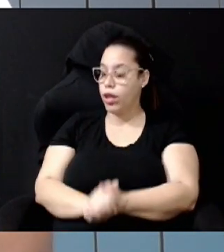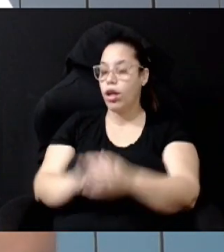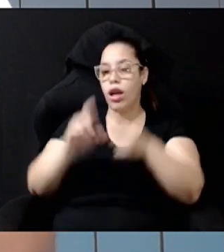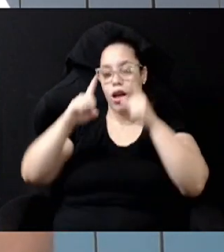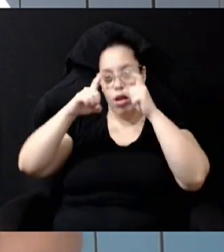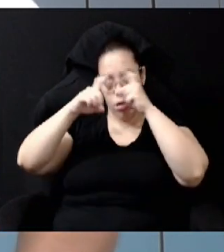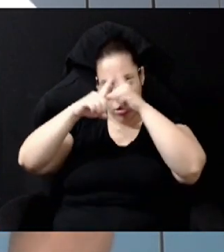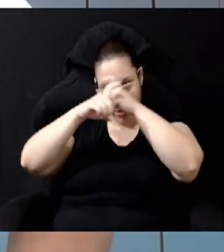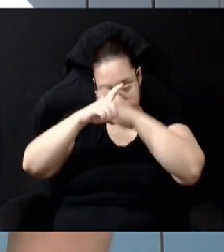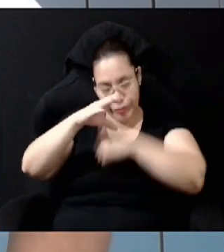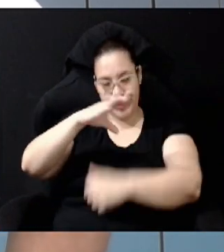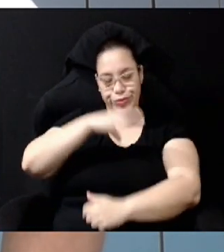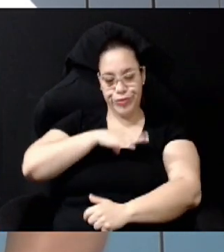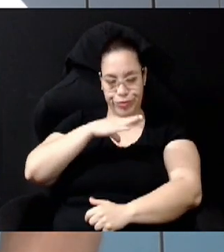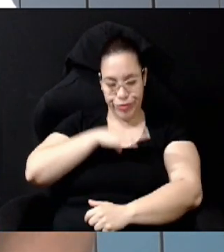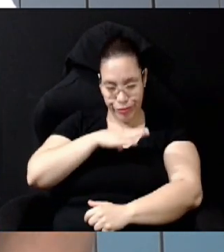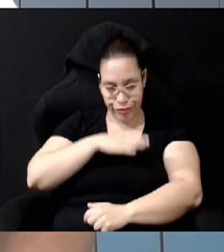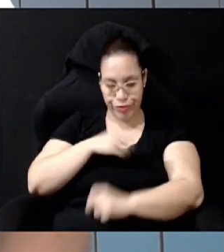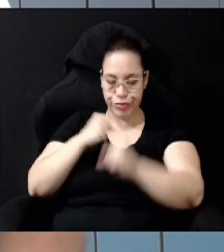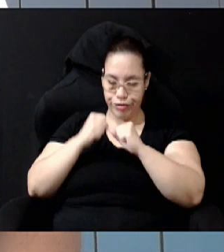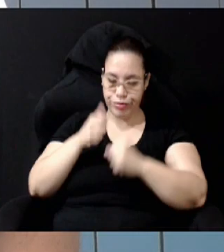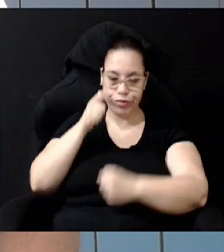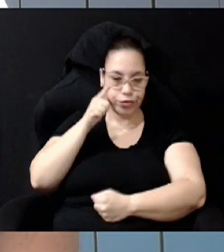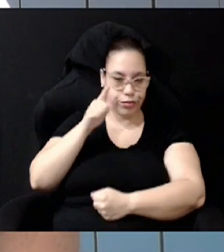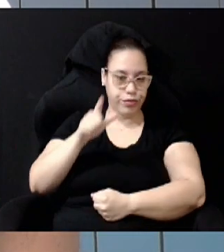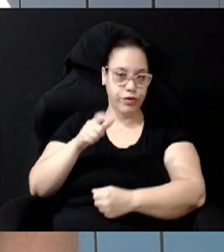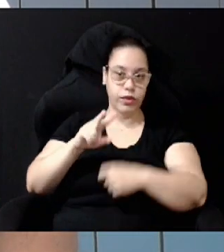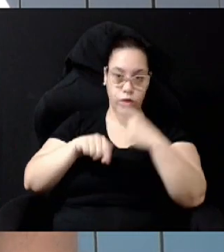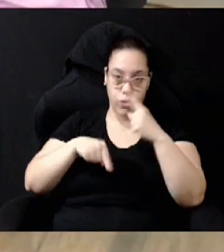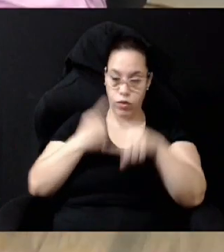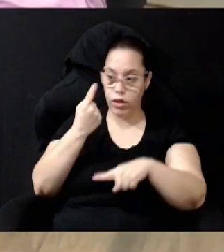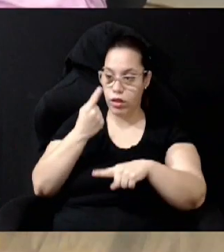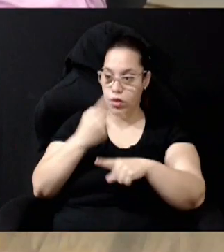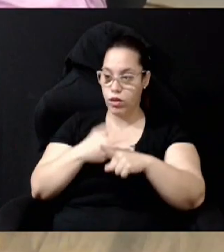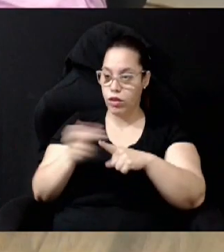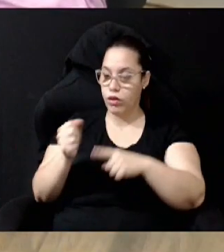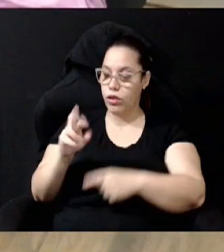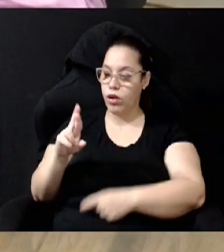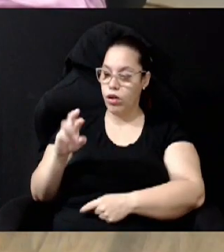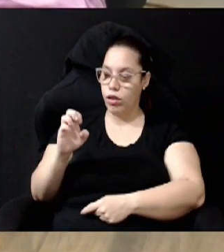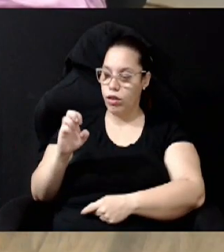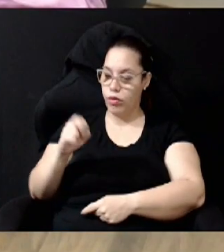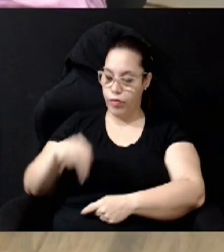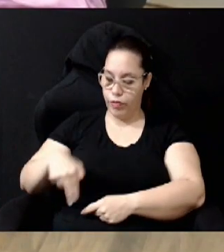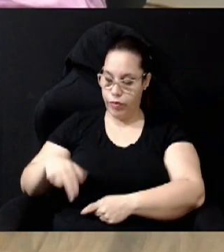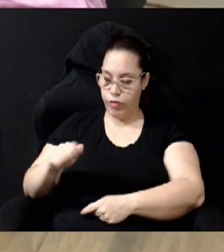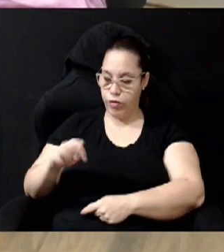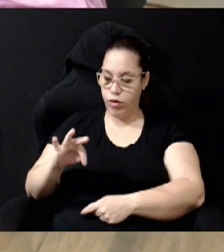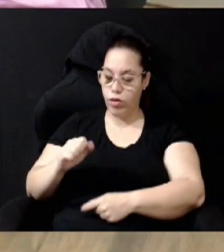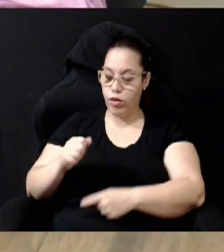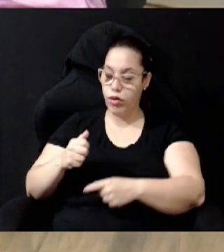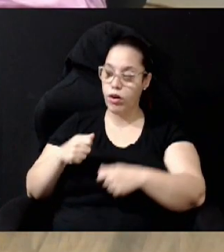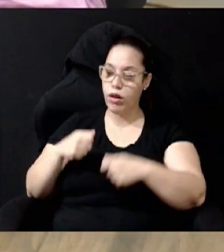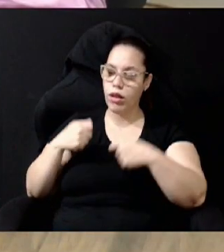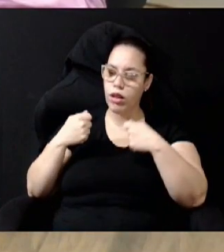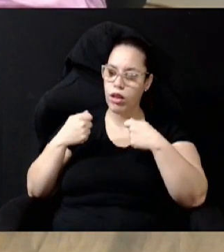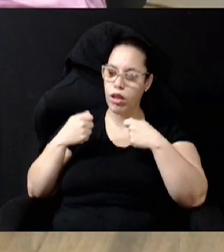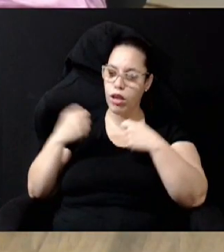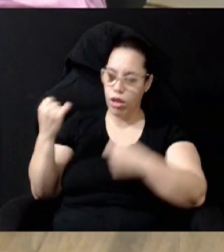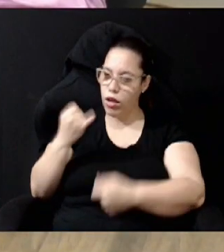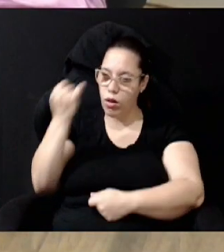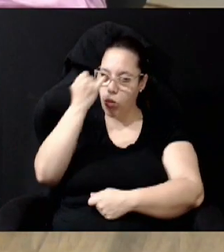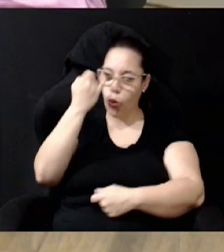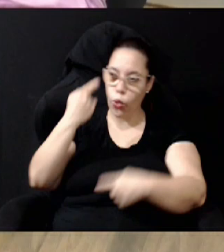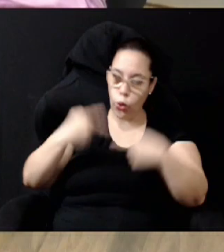que a gente consiga vencer isso. Renata, é importante o Legislativo discutir estas questões, estar a par